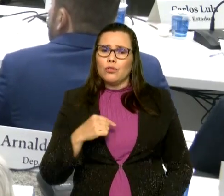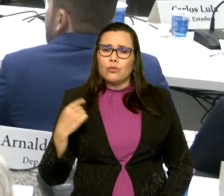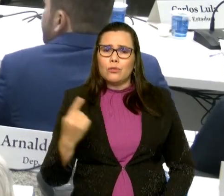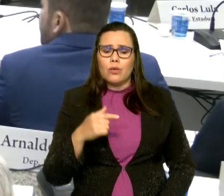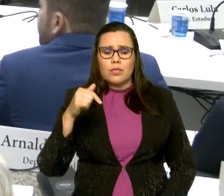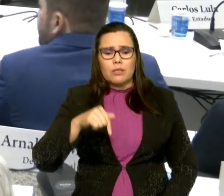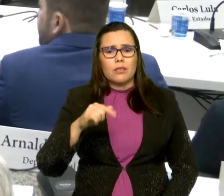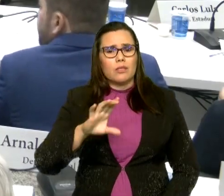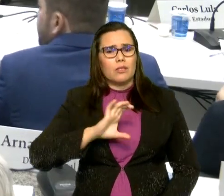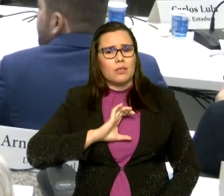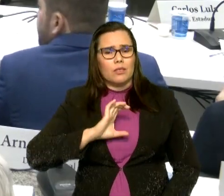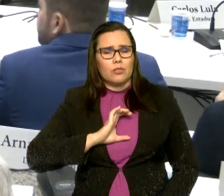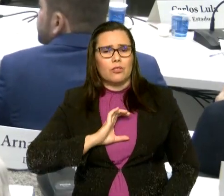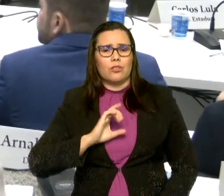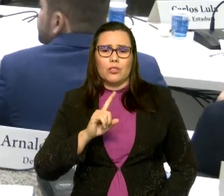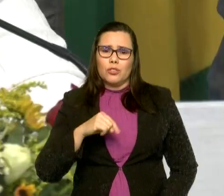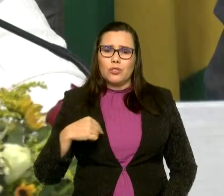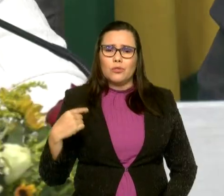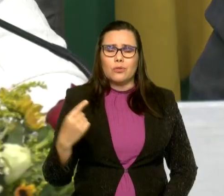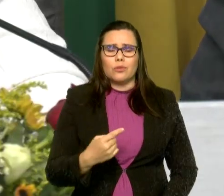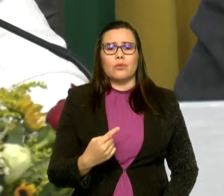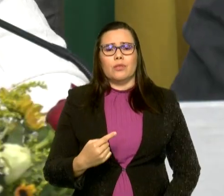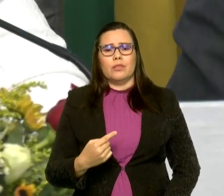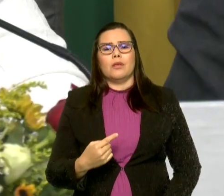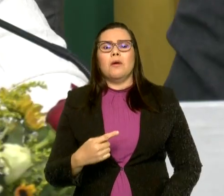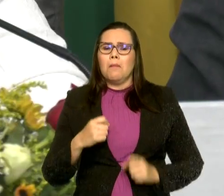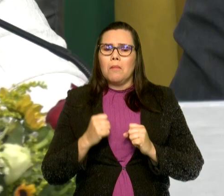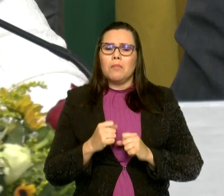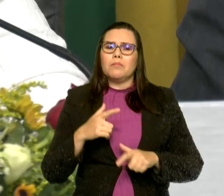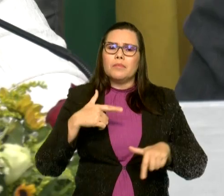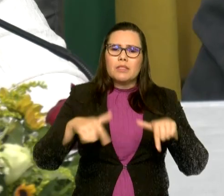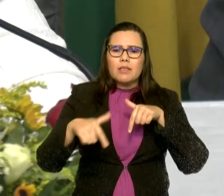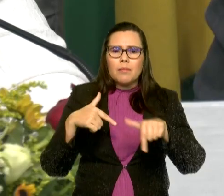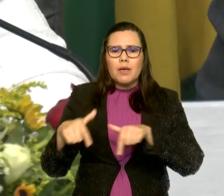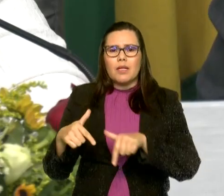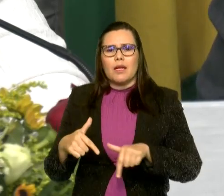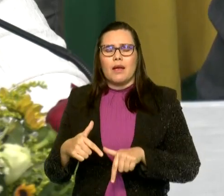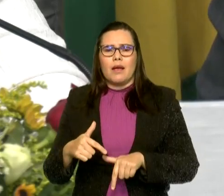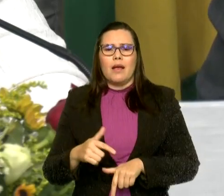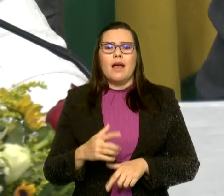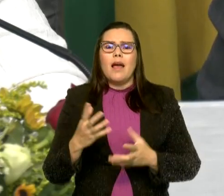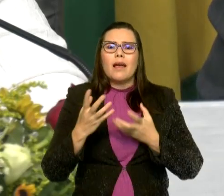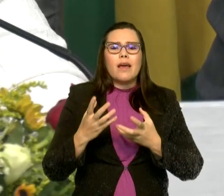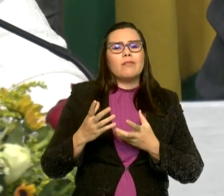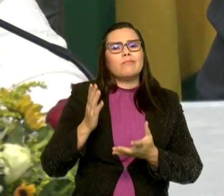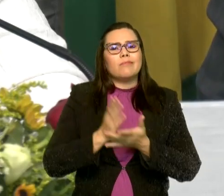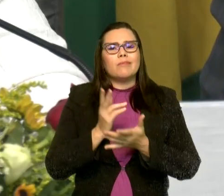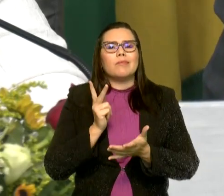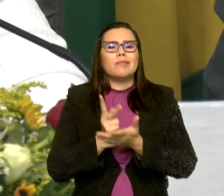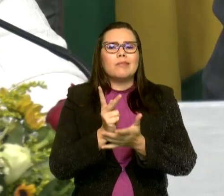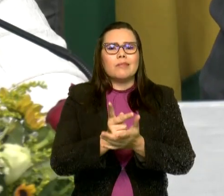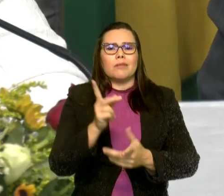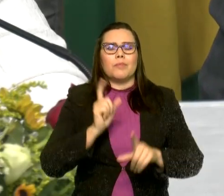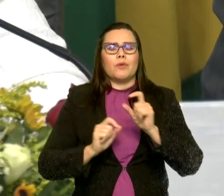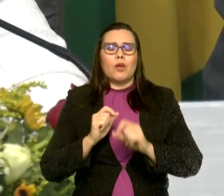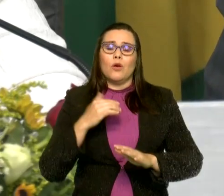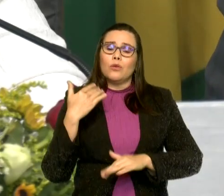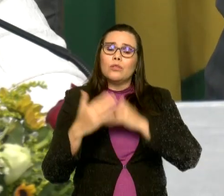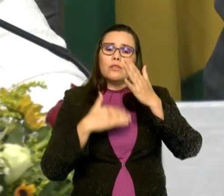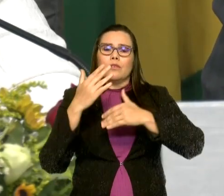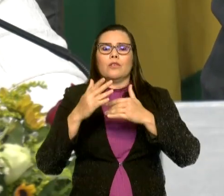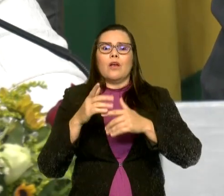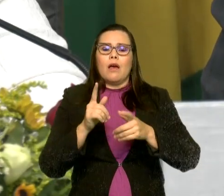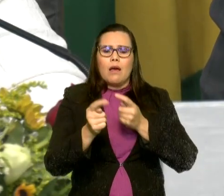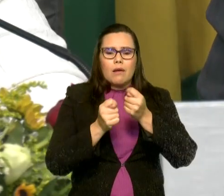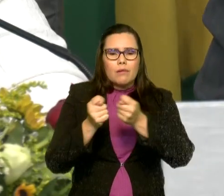podemos agir como instrumentos para que o desenvolvimento econômico e social chegue também a este canto do